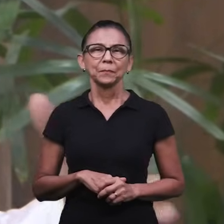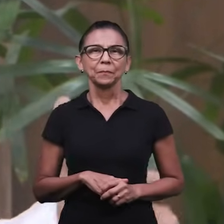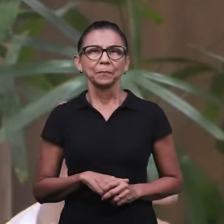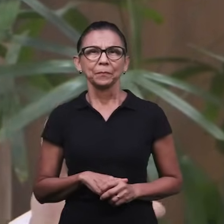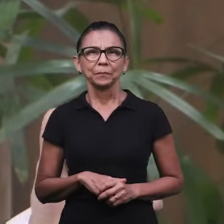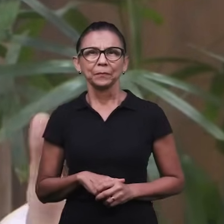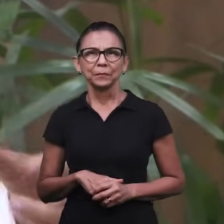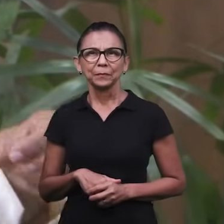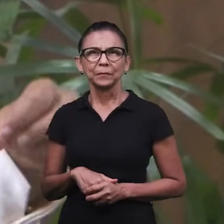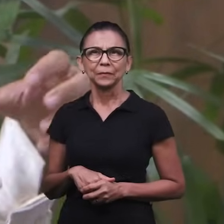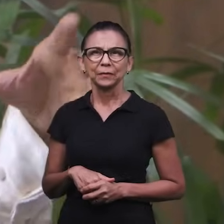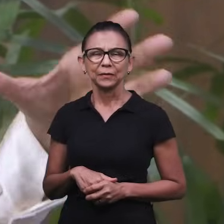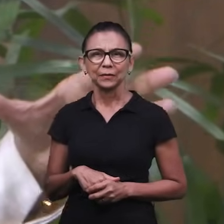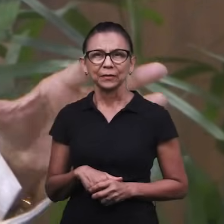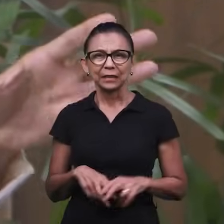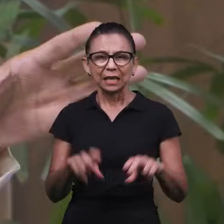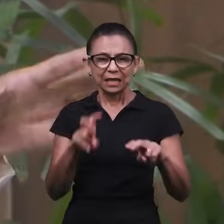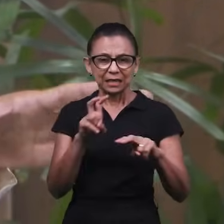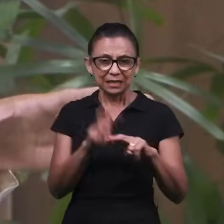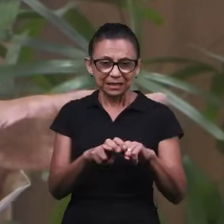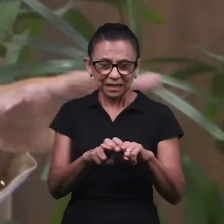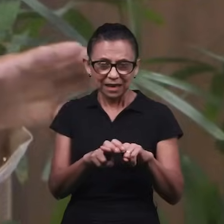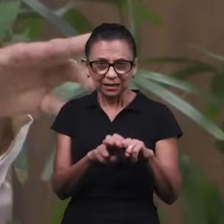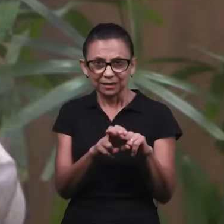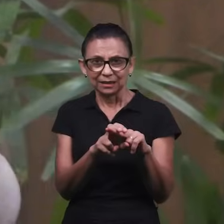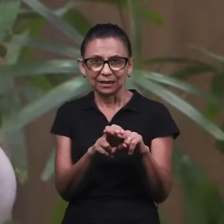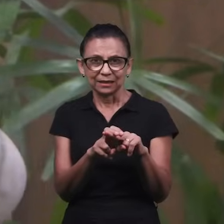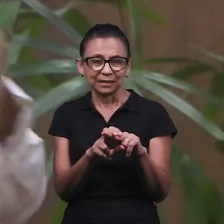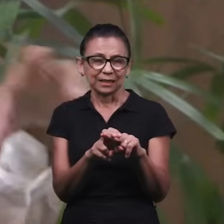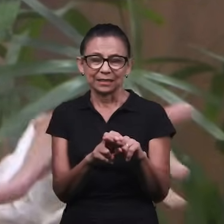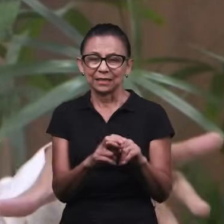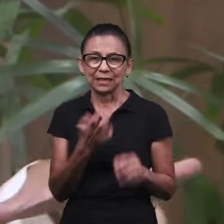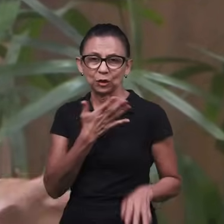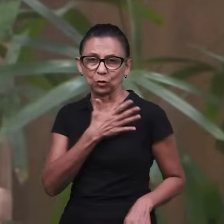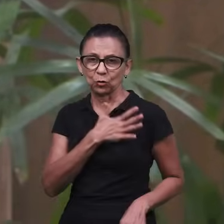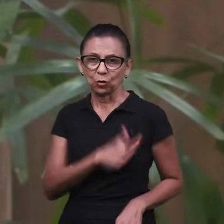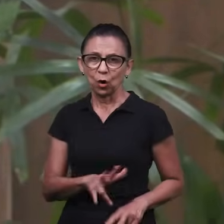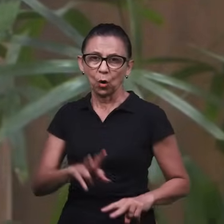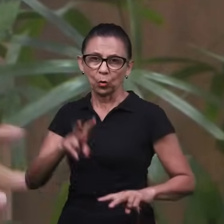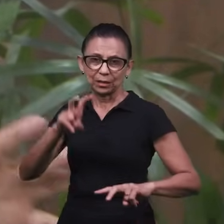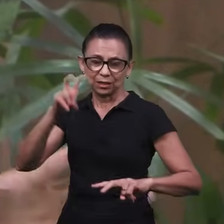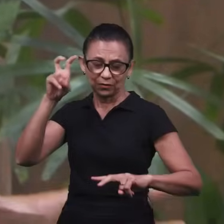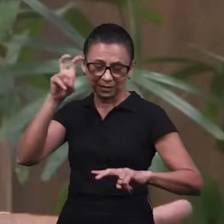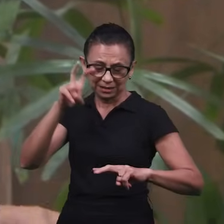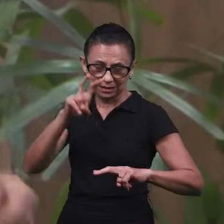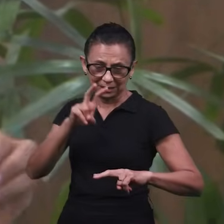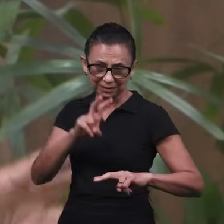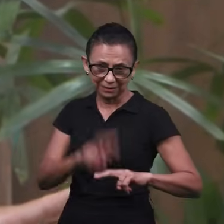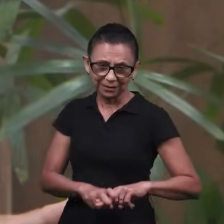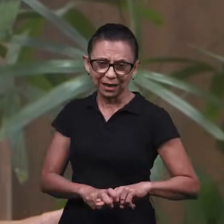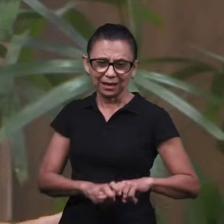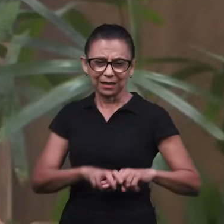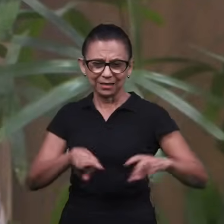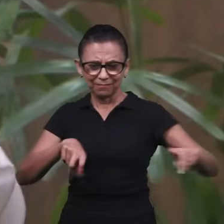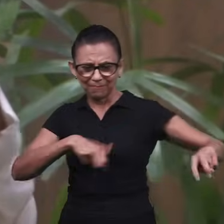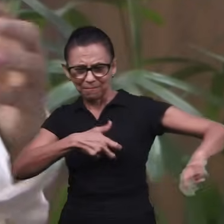que esse menino vai brincar, ele não consegue ficar sentado na cadeira, porque ele se atrapalha, ele esbarra, é meio desastrado, ele esquece